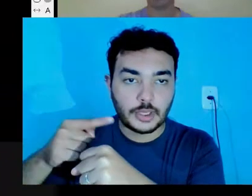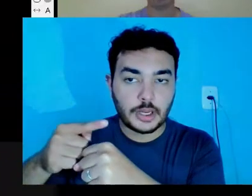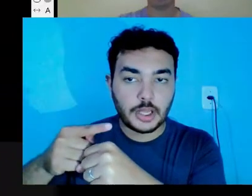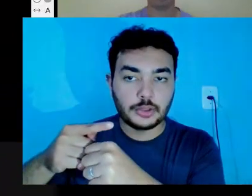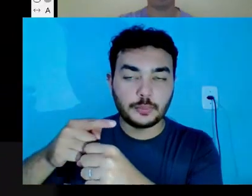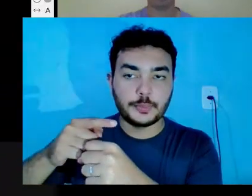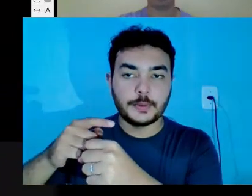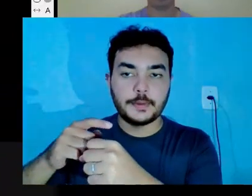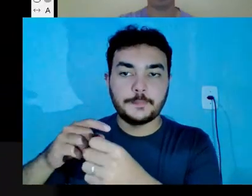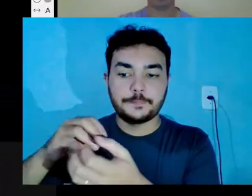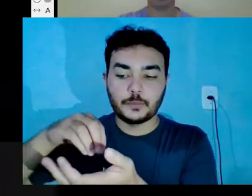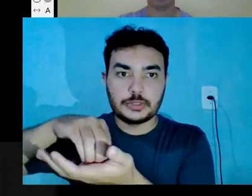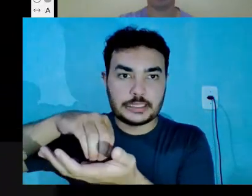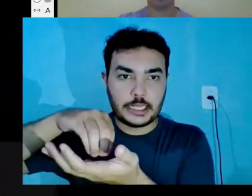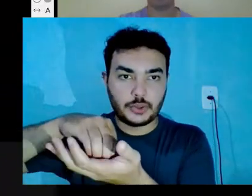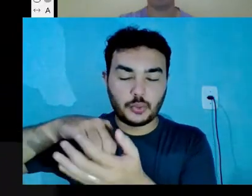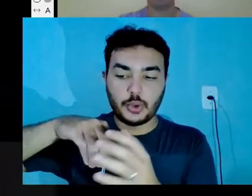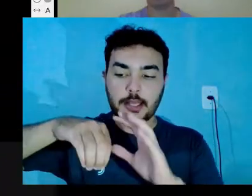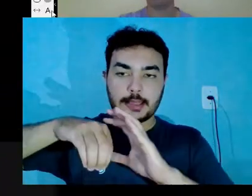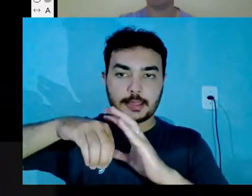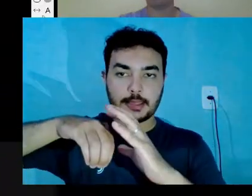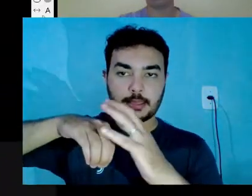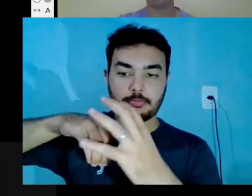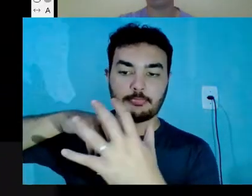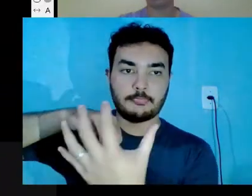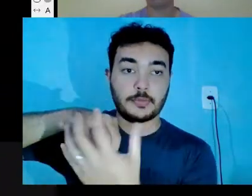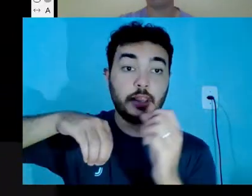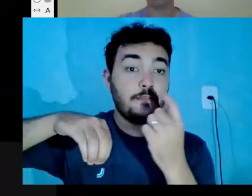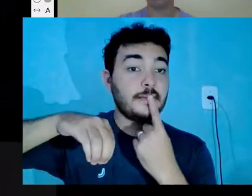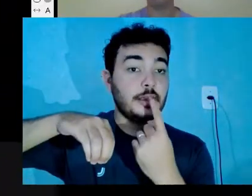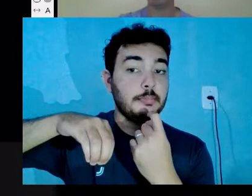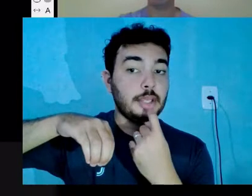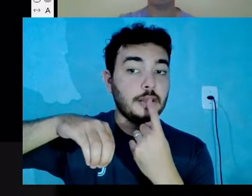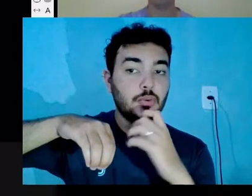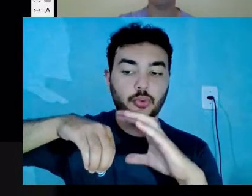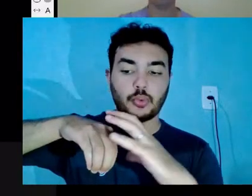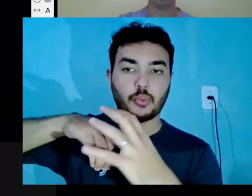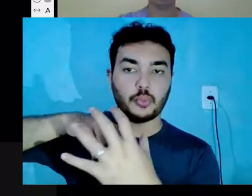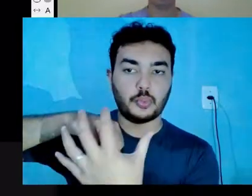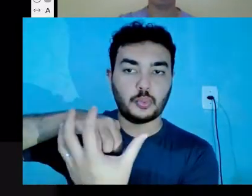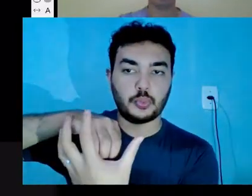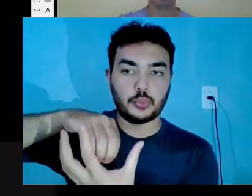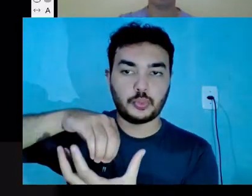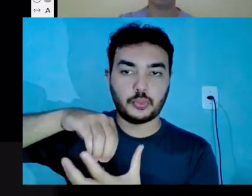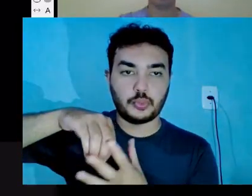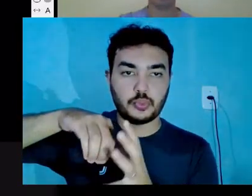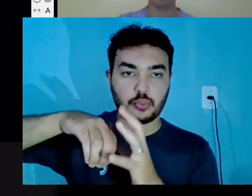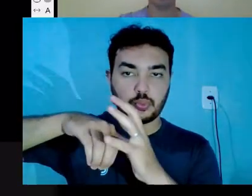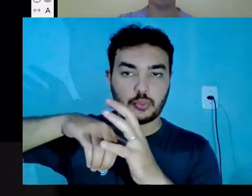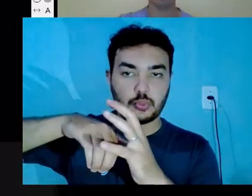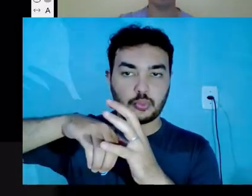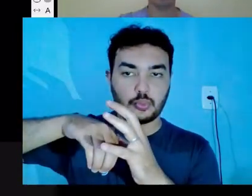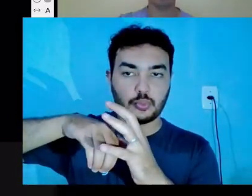essa atração aqui, tá bem? Do núcleo sobre o elétron mais externo. E a gente tem outra camada ainda, ó,